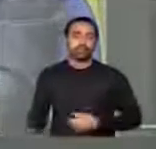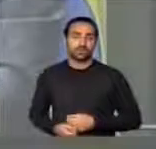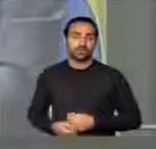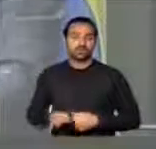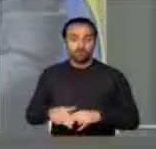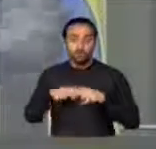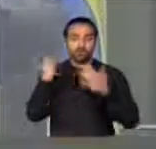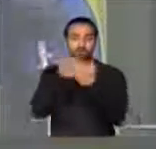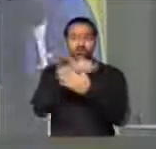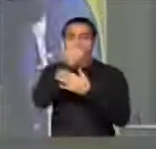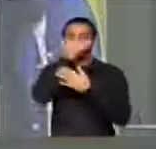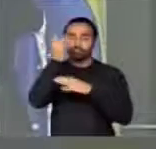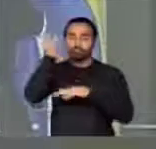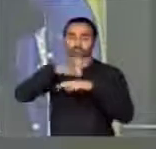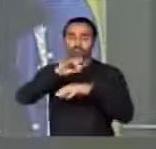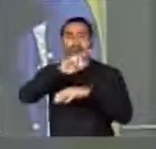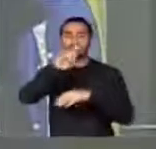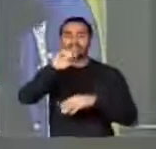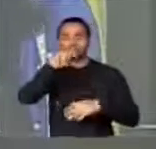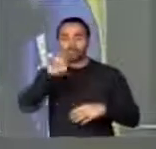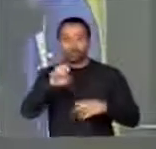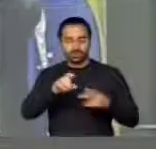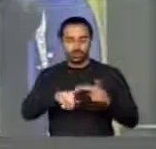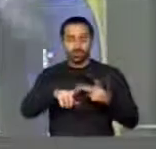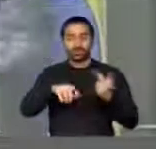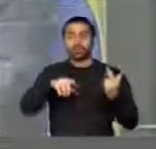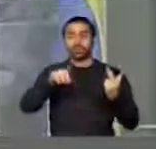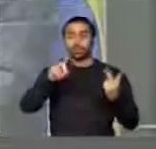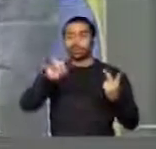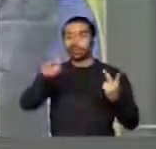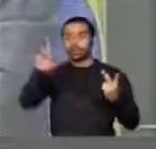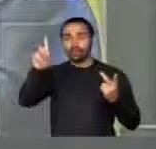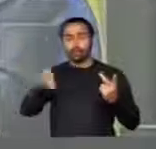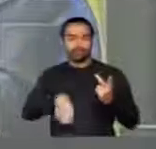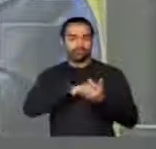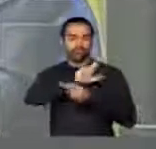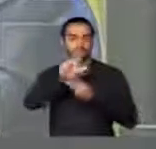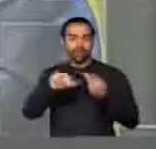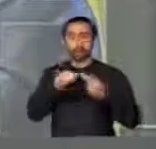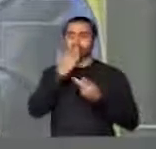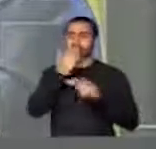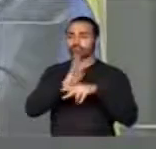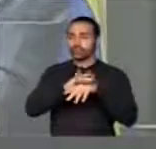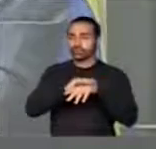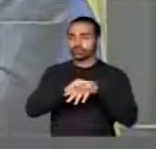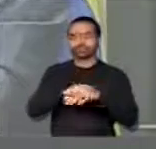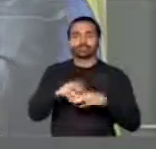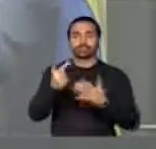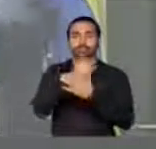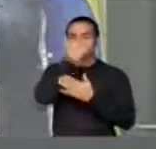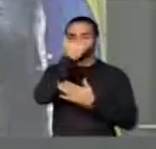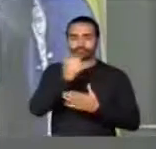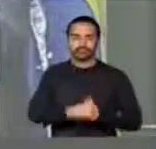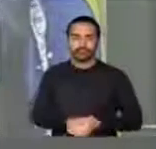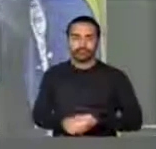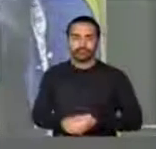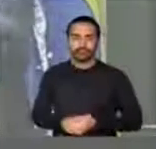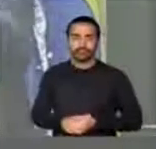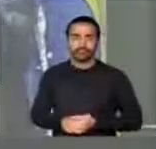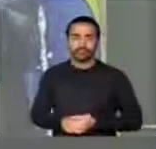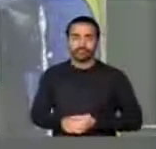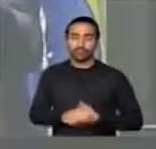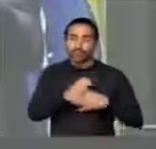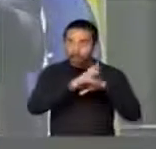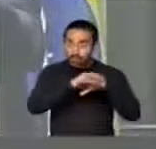chikungunya, a viver a tragédia da dengue, da zika e de tantas outras tragédias mais. Essas são doenças da